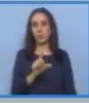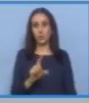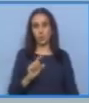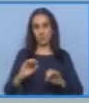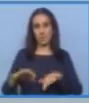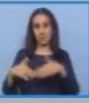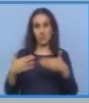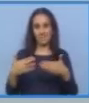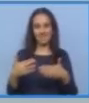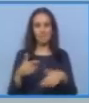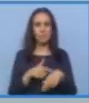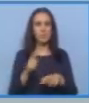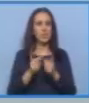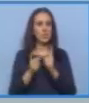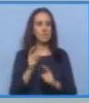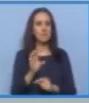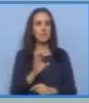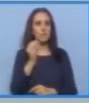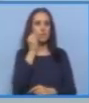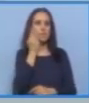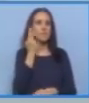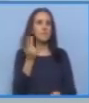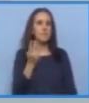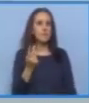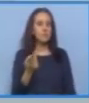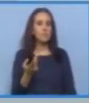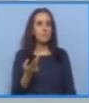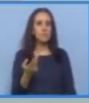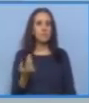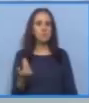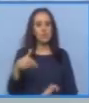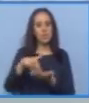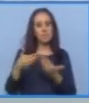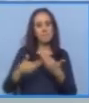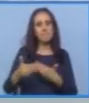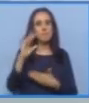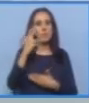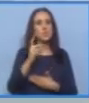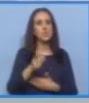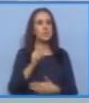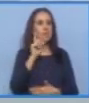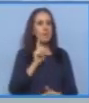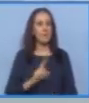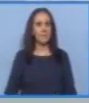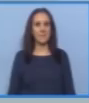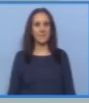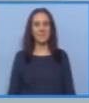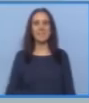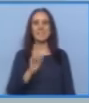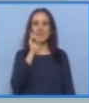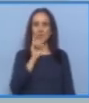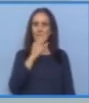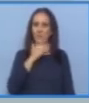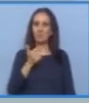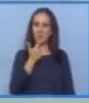é? Que momento foi esse? De que forma é que foi vivido? Que ponto de chegada ou de partida aconteceu nesse dia? Foi um dia muito bonito.